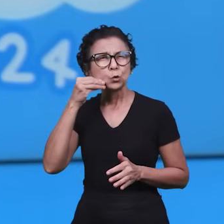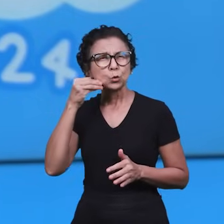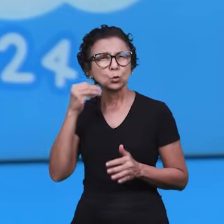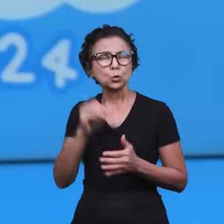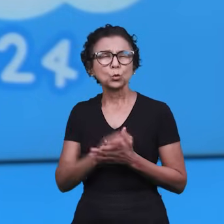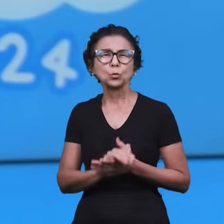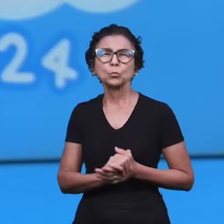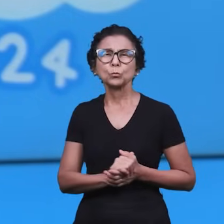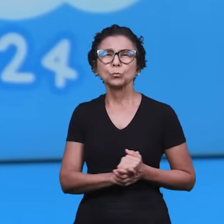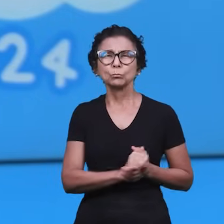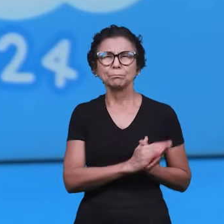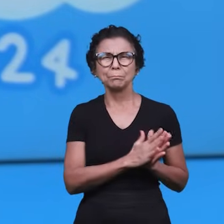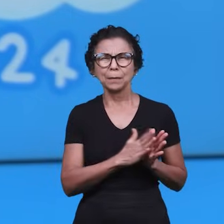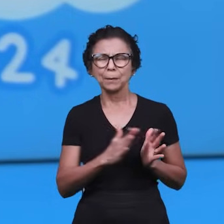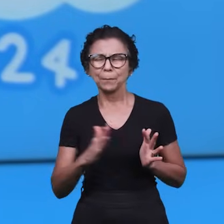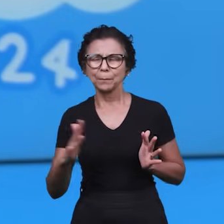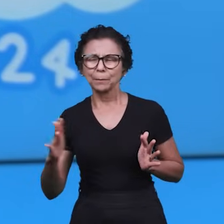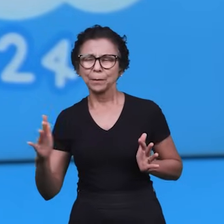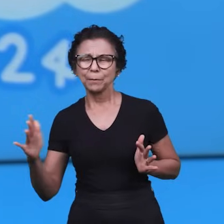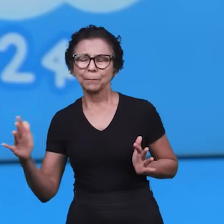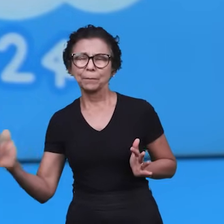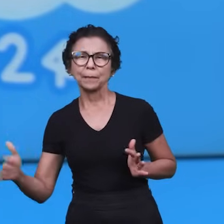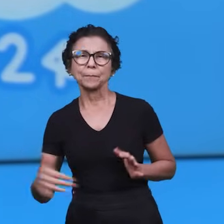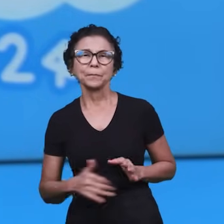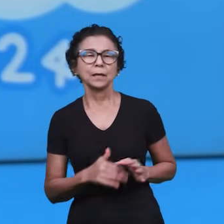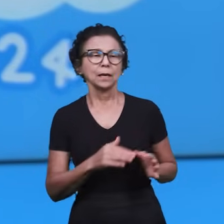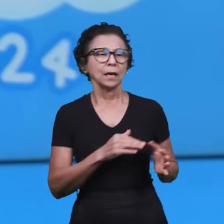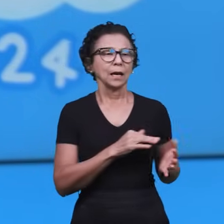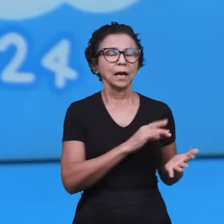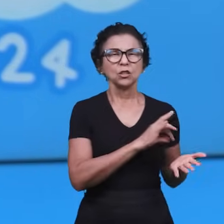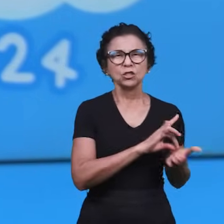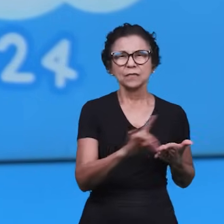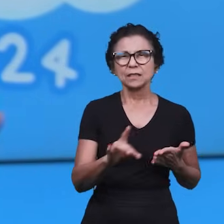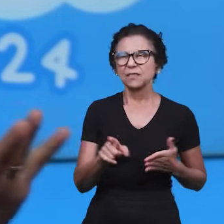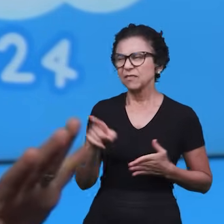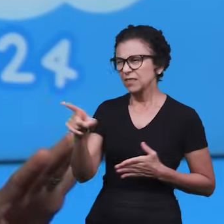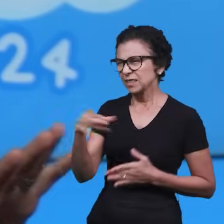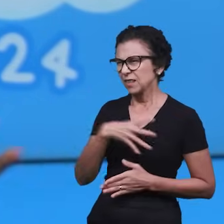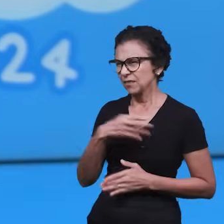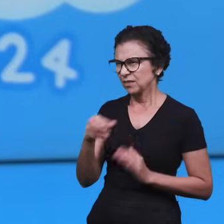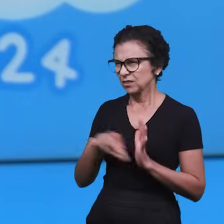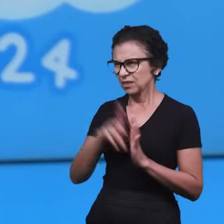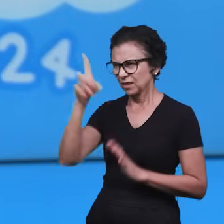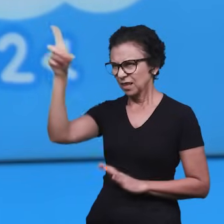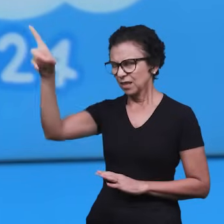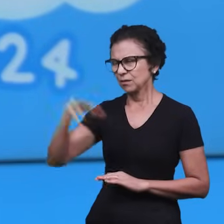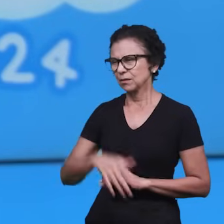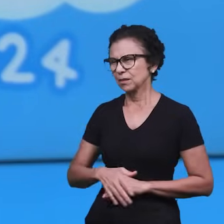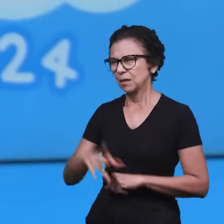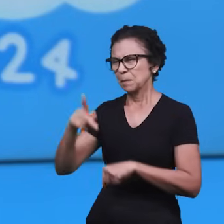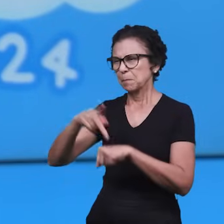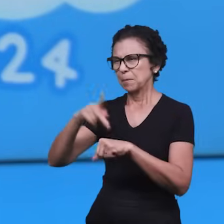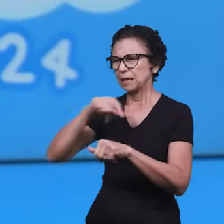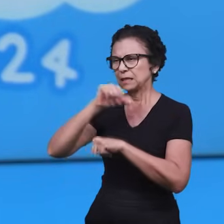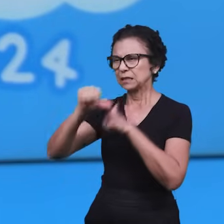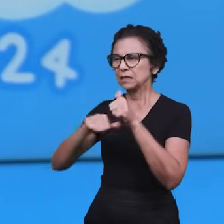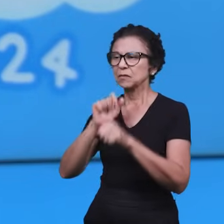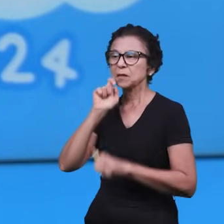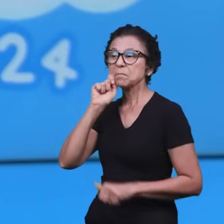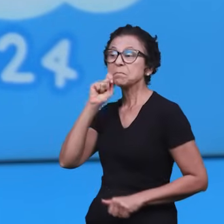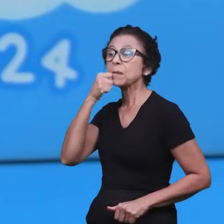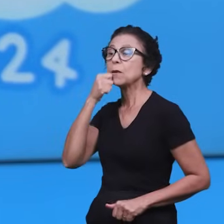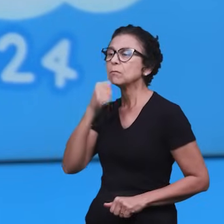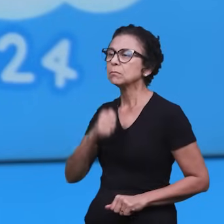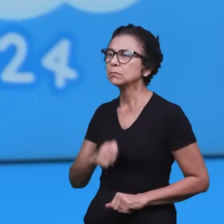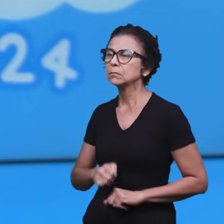fome. Aí o inimigo chegou e disse: se tu és o Filho de Deus, transforma essas pedras em pão. Mas com a autoridade